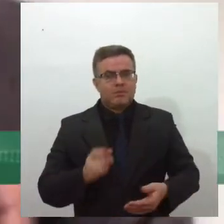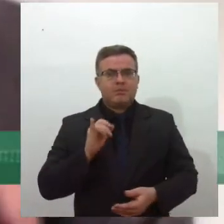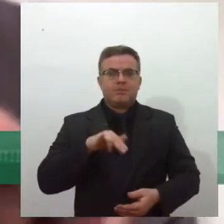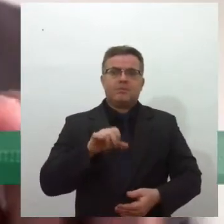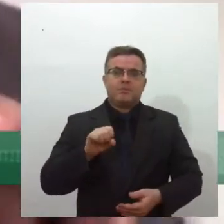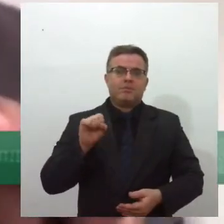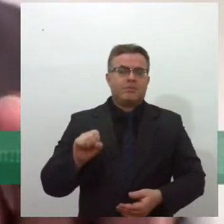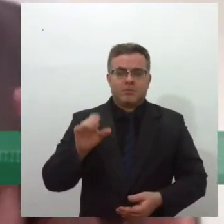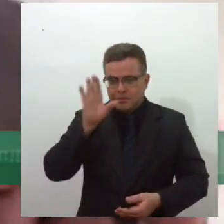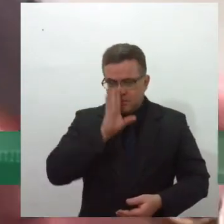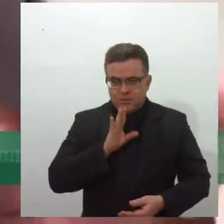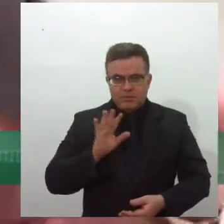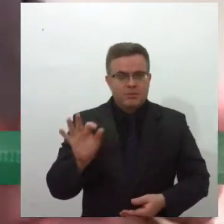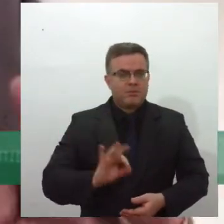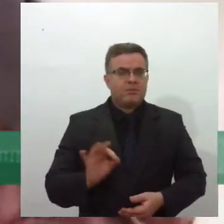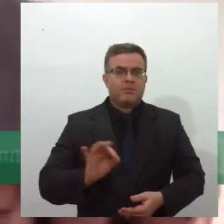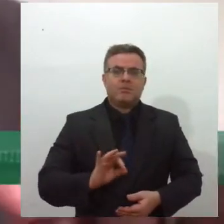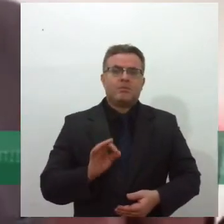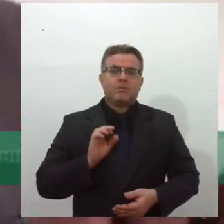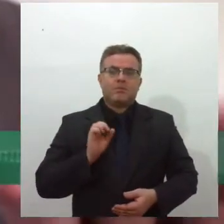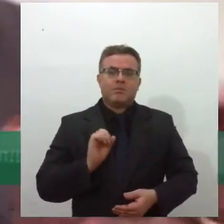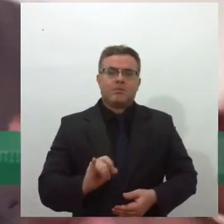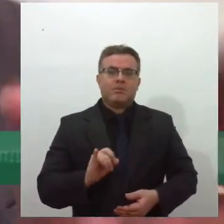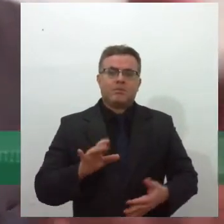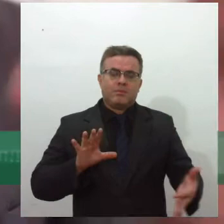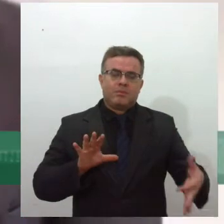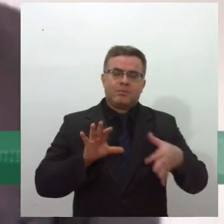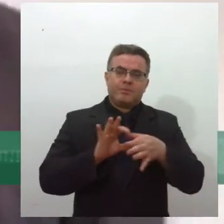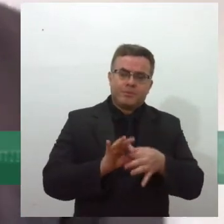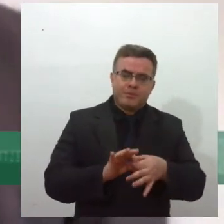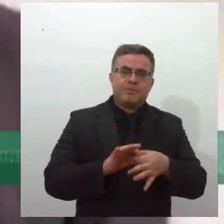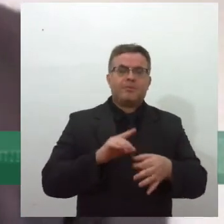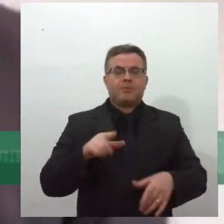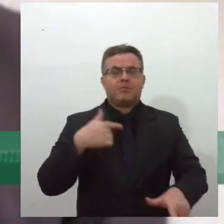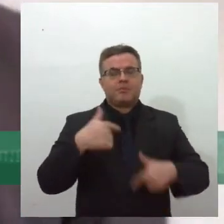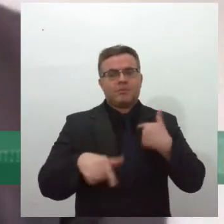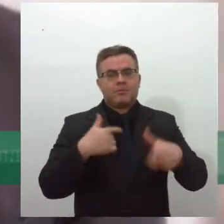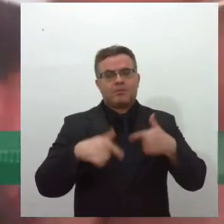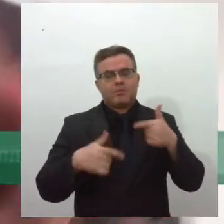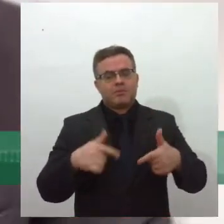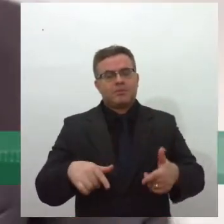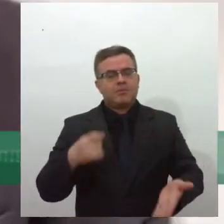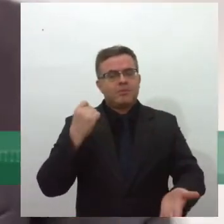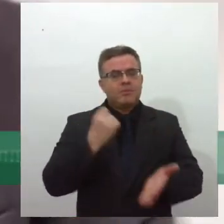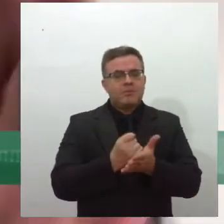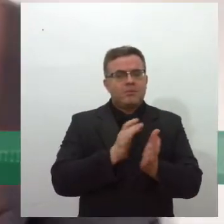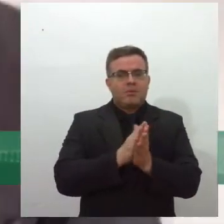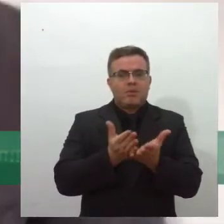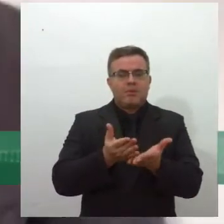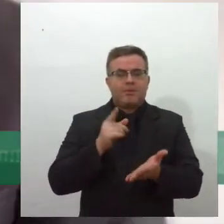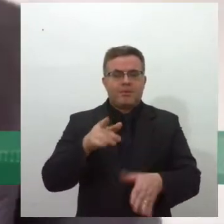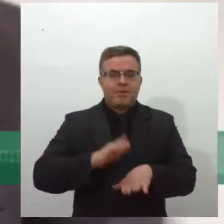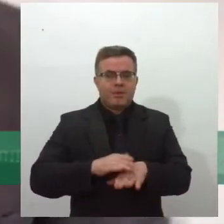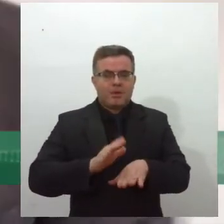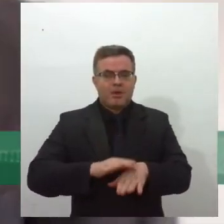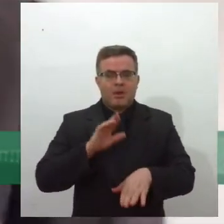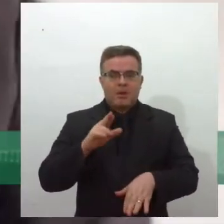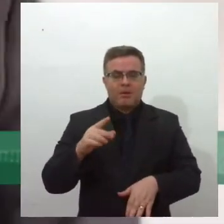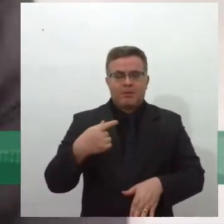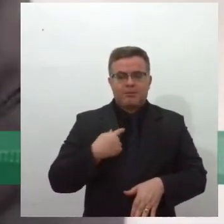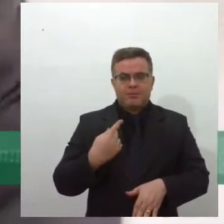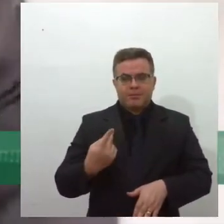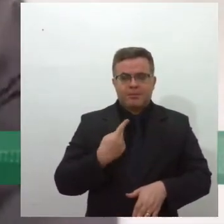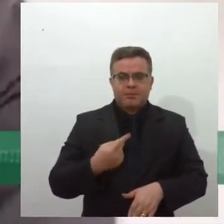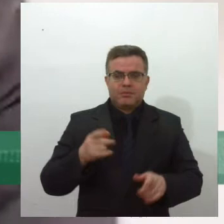é gratuito, né? Quando você se vincula ao INSS é porque você está trabalhando carteira assinada ou você é um autônomo, assim como eu e o doutor, e